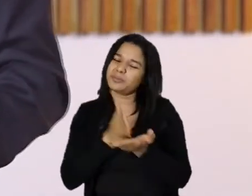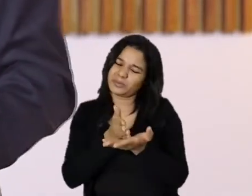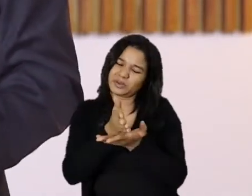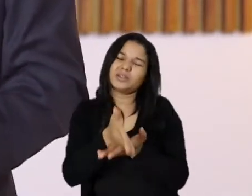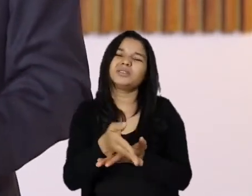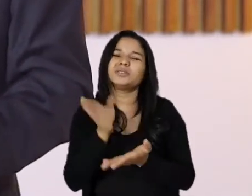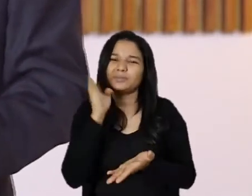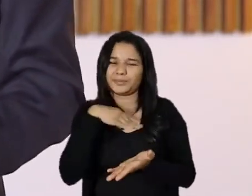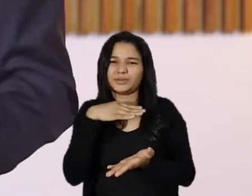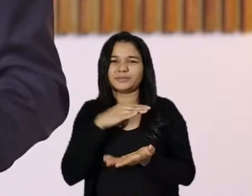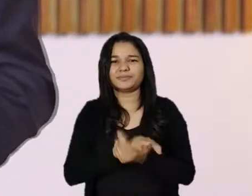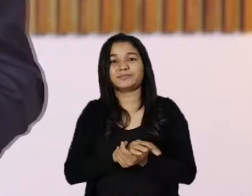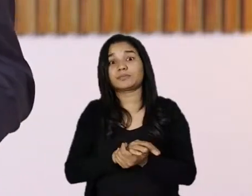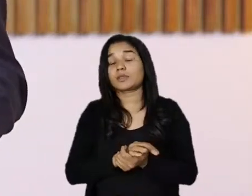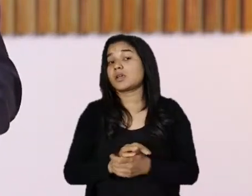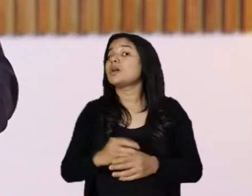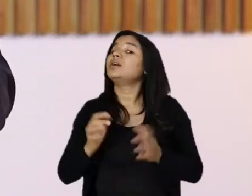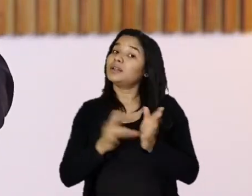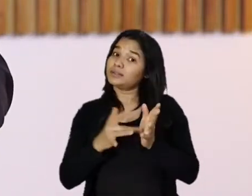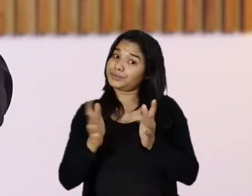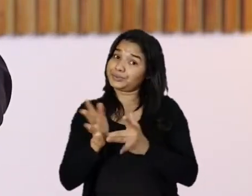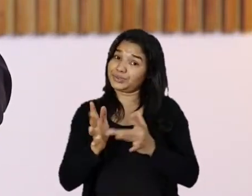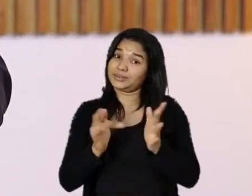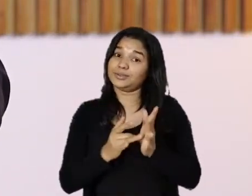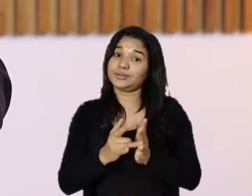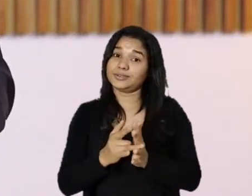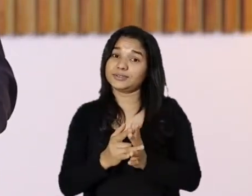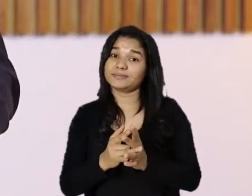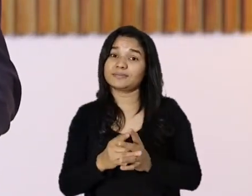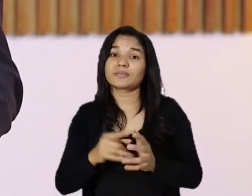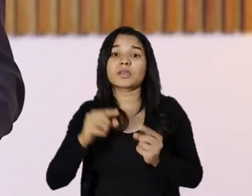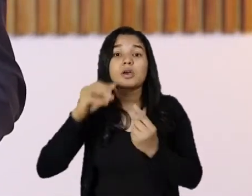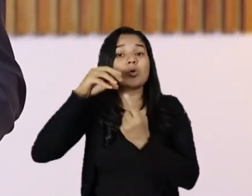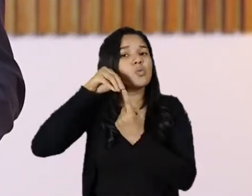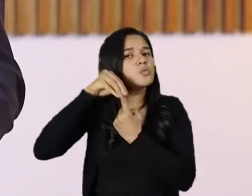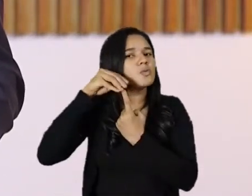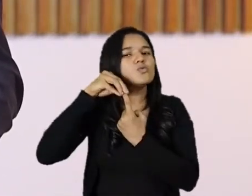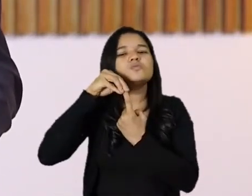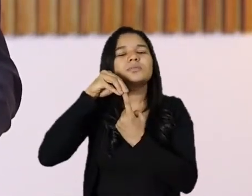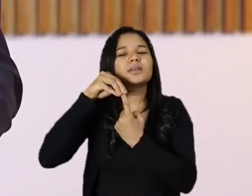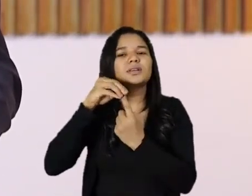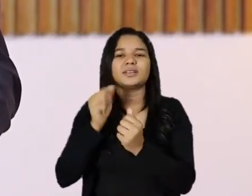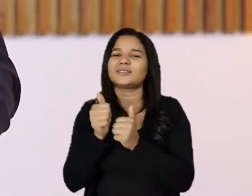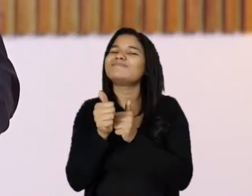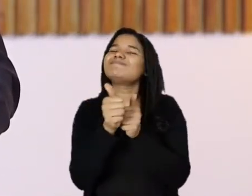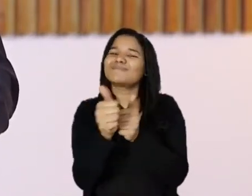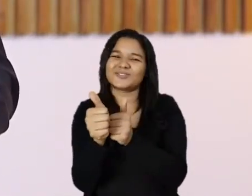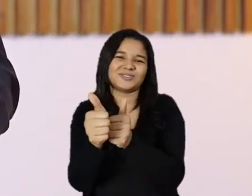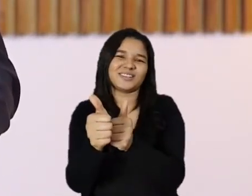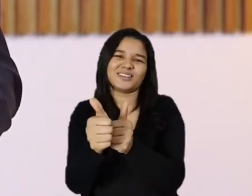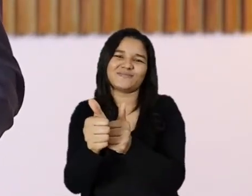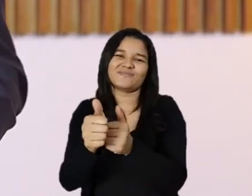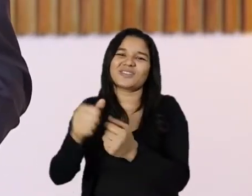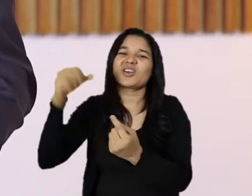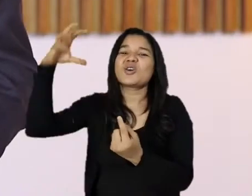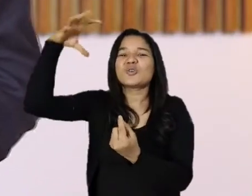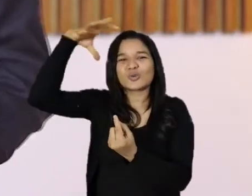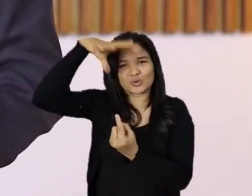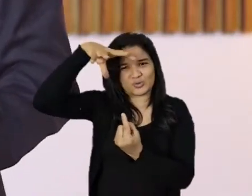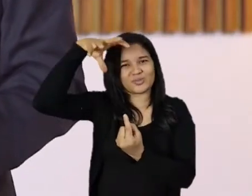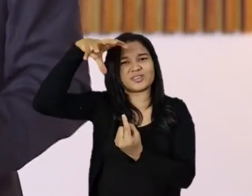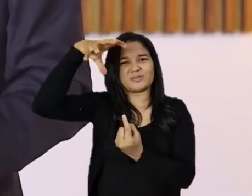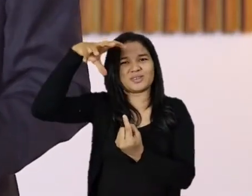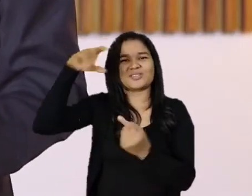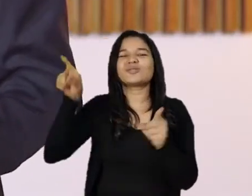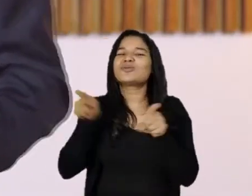Então, Jesus é a única guia do lar, é a única luz do lar. Juntamente com a sua palavra, é que pode dar direção para o nosso caminhar.